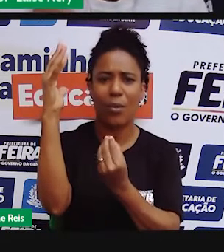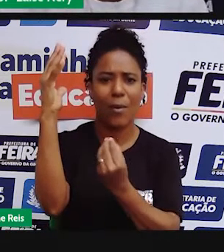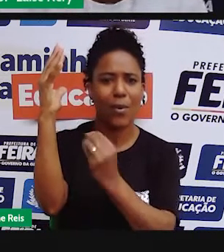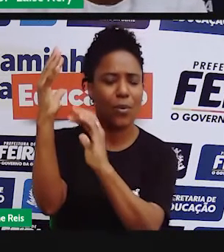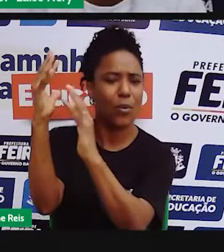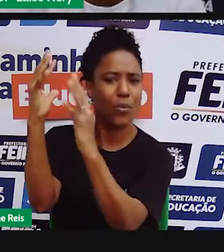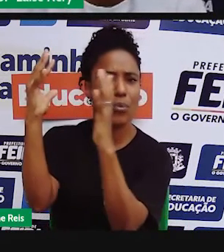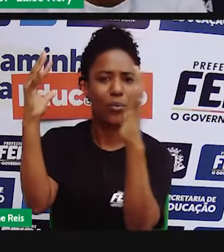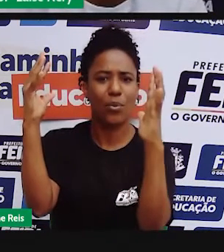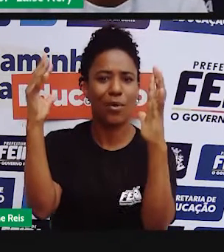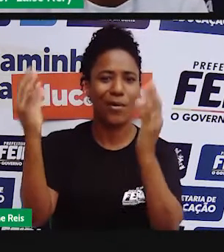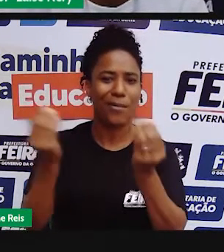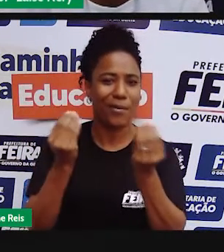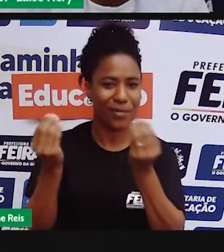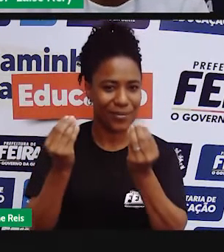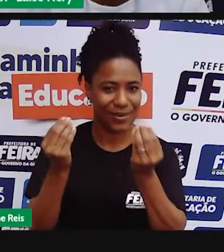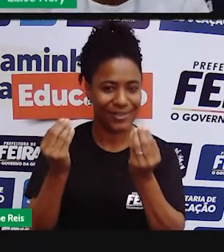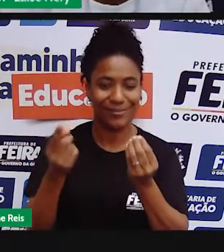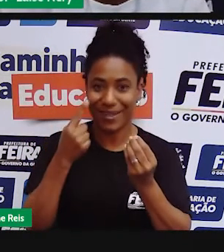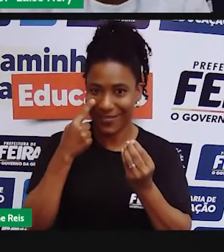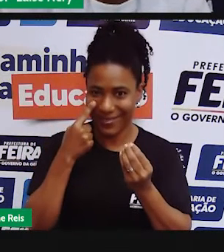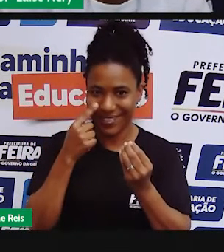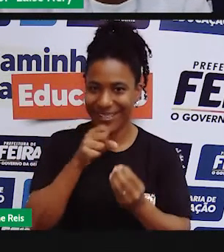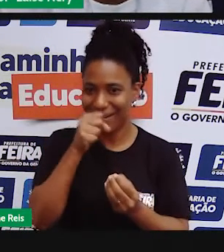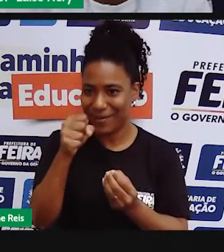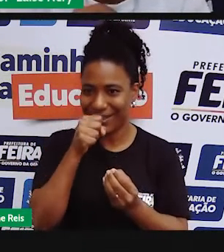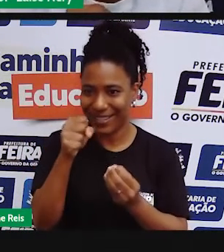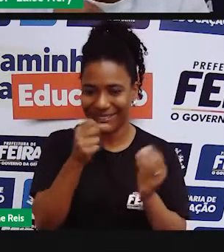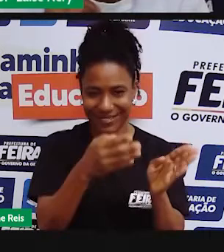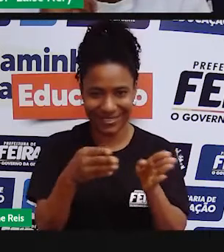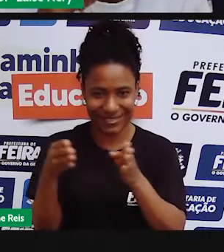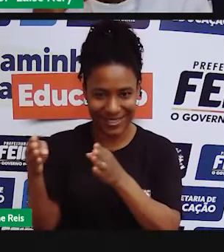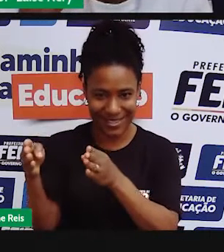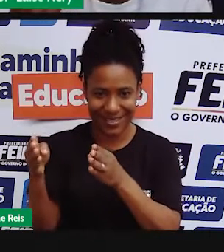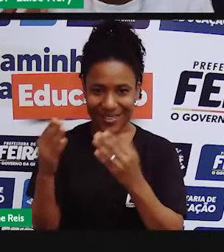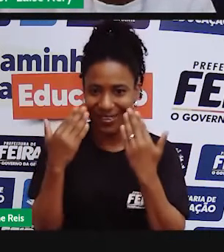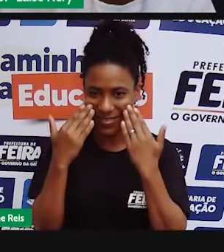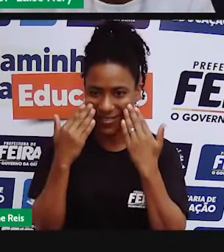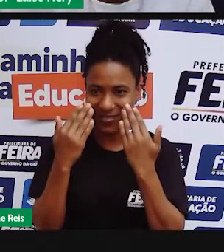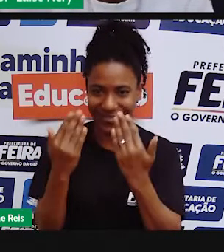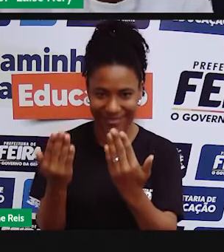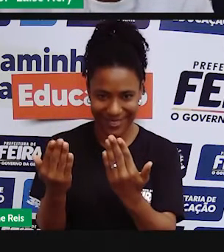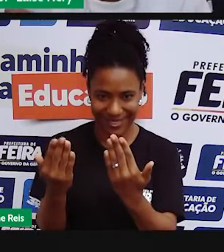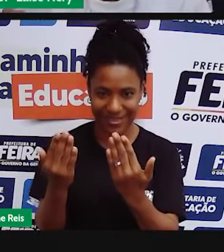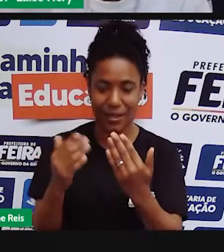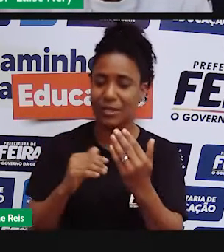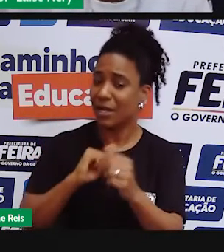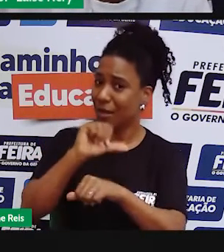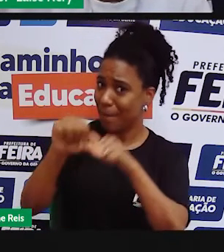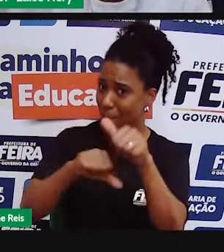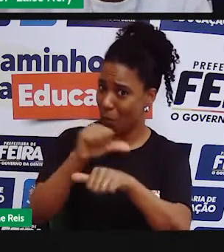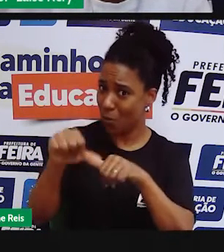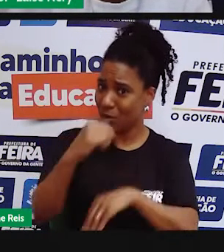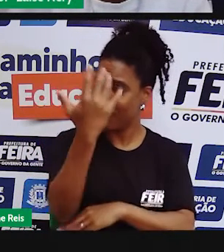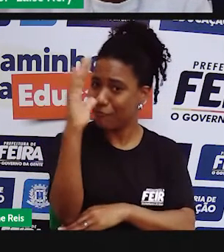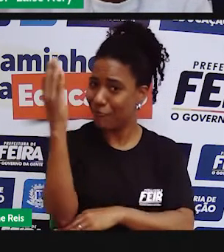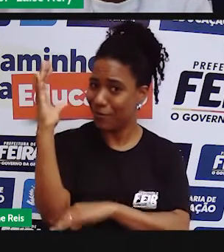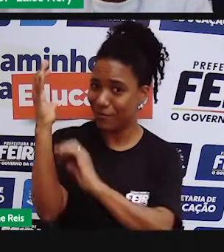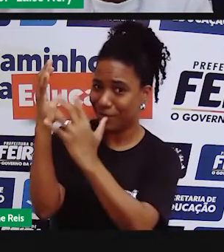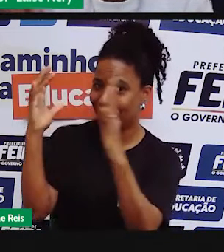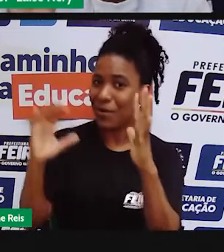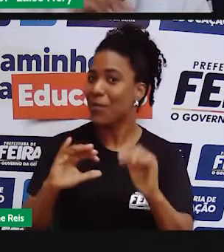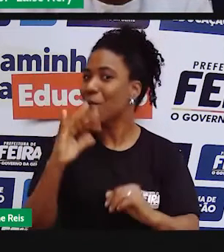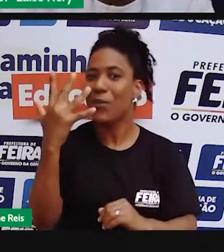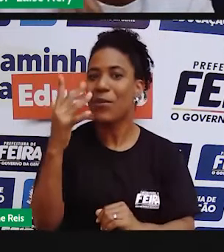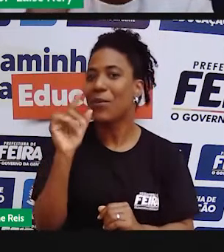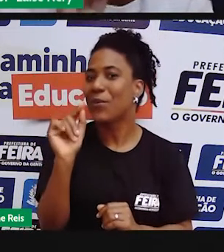nessa próxima reportagem. Será que essa flora muda? O que será que acontece?